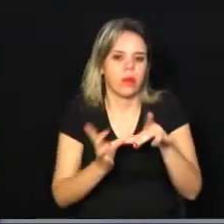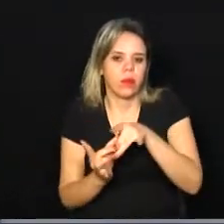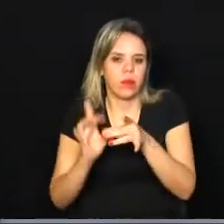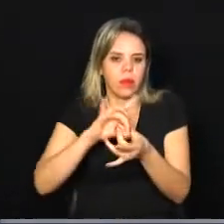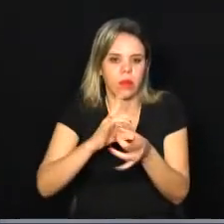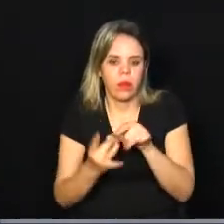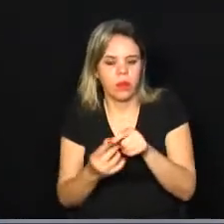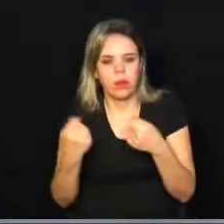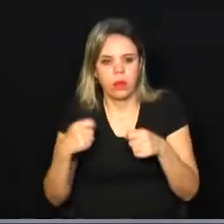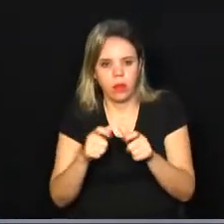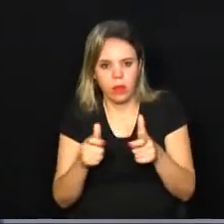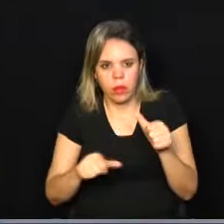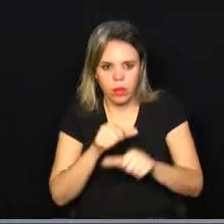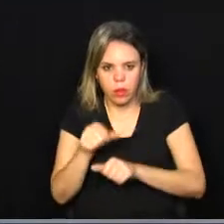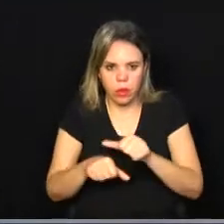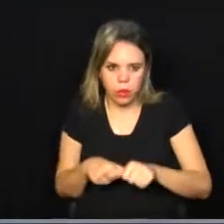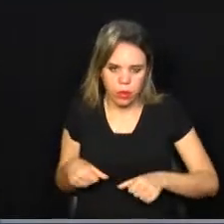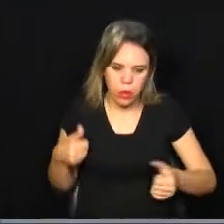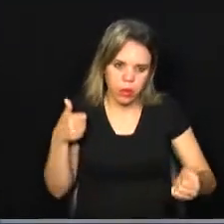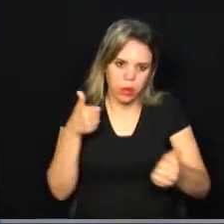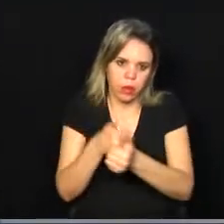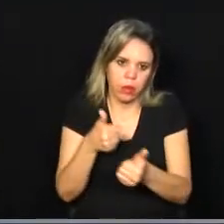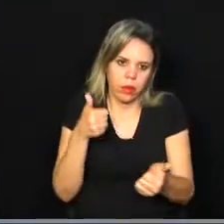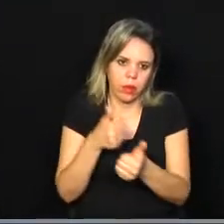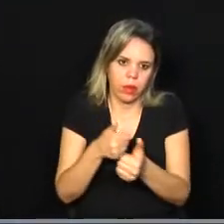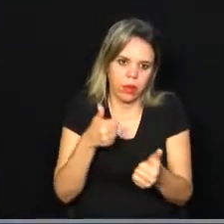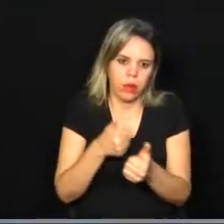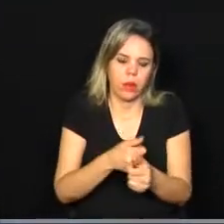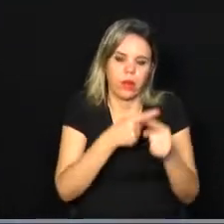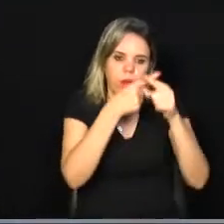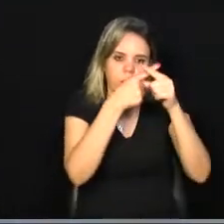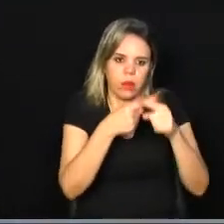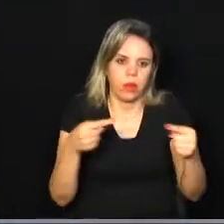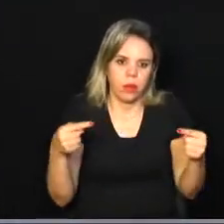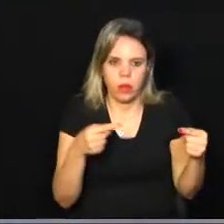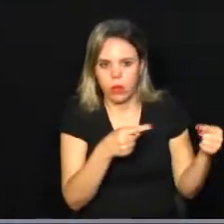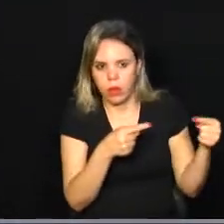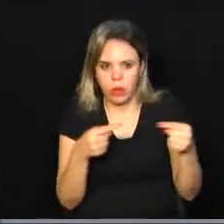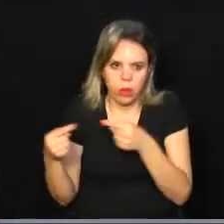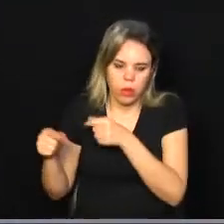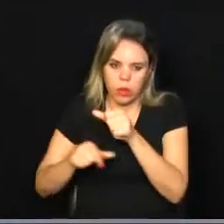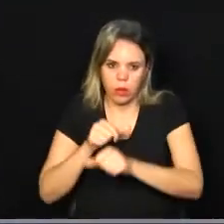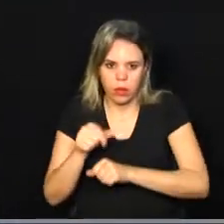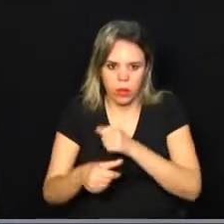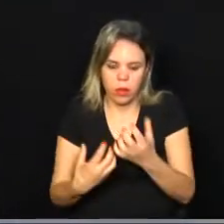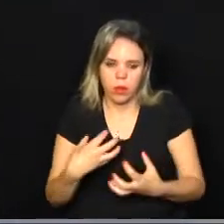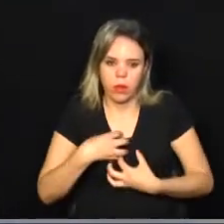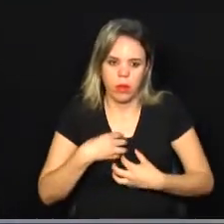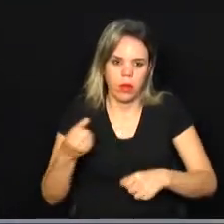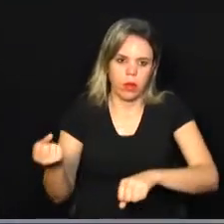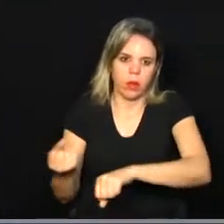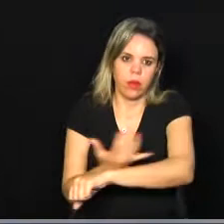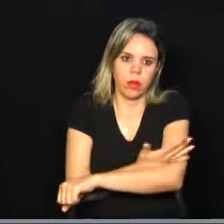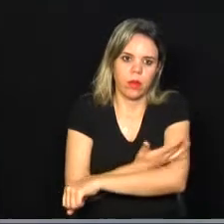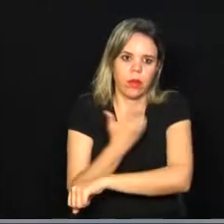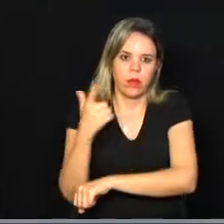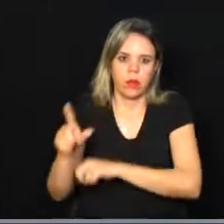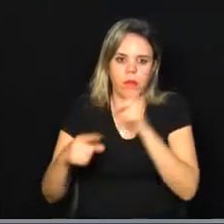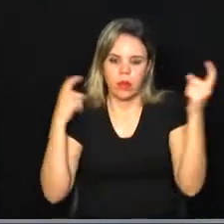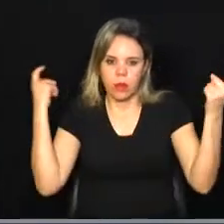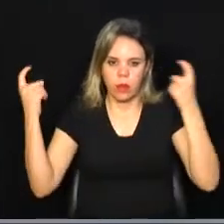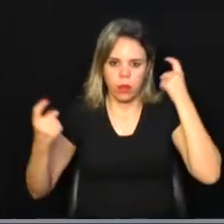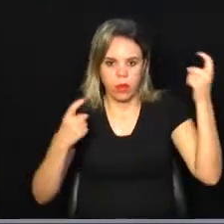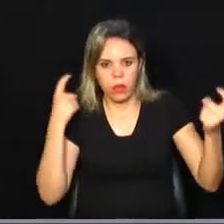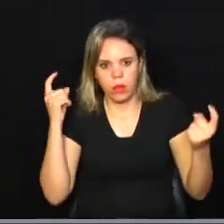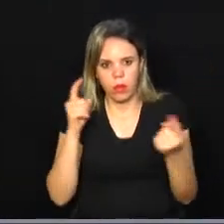a demanda muda, porque está chegando perto da competição, acabam tendo alterações emocionais, outras preocupações